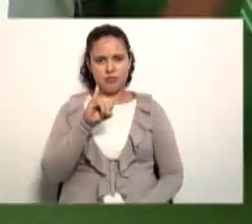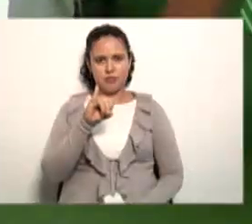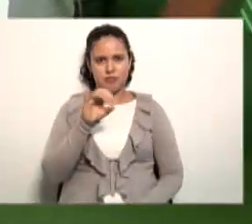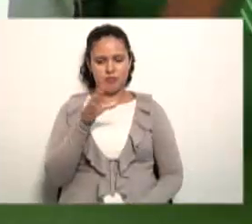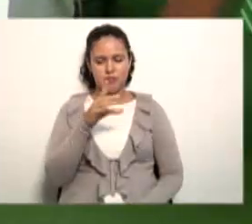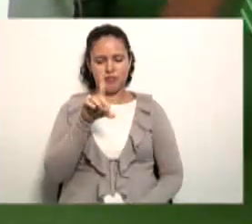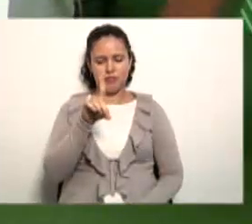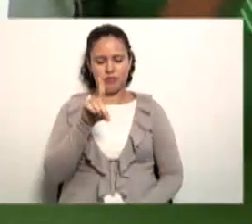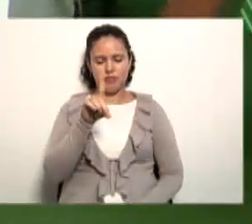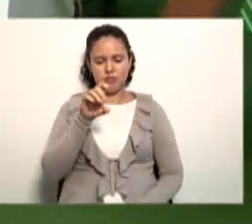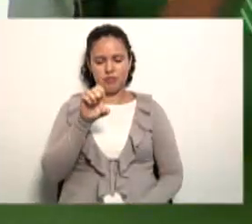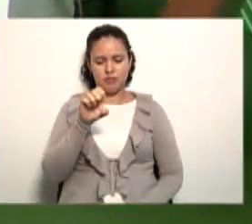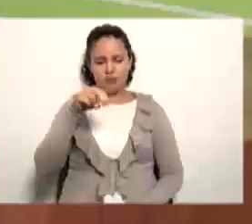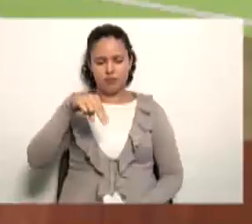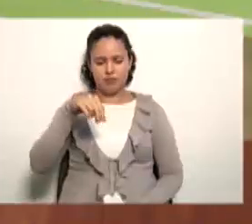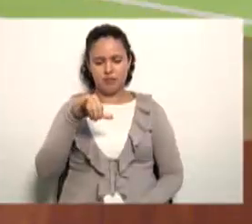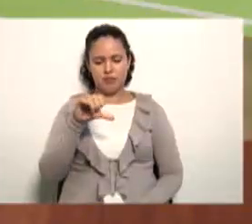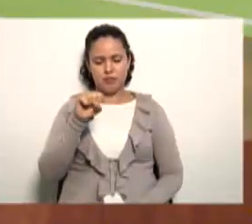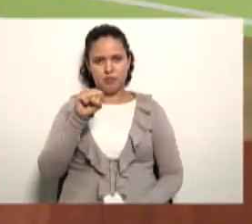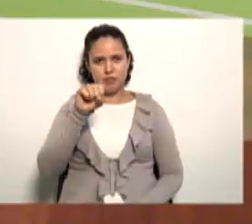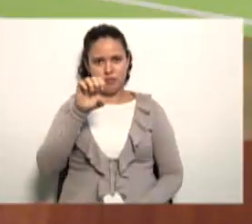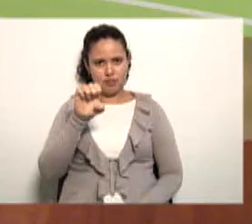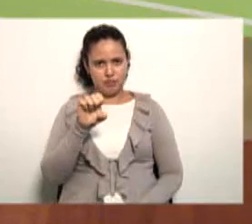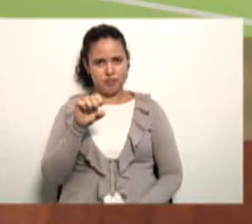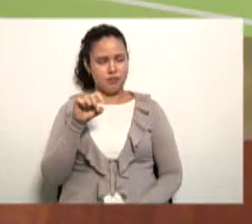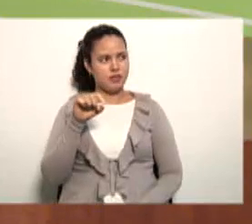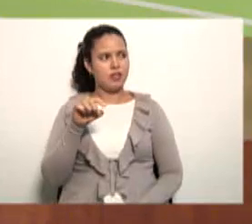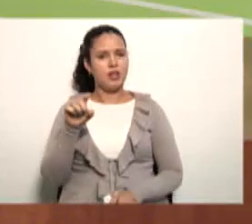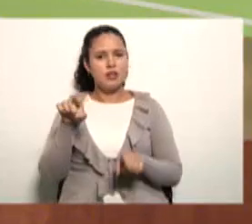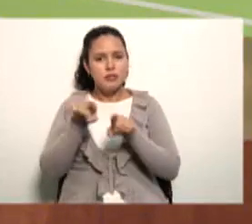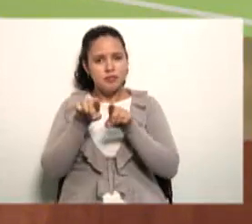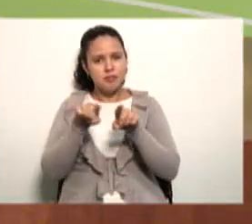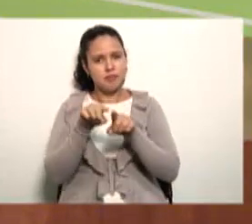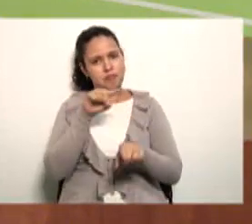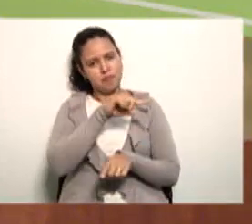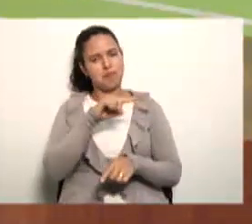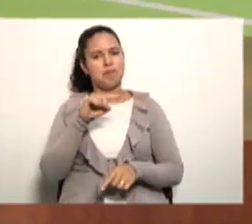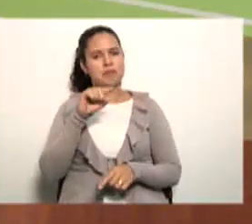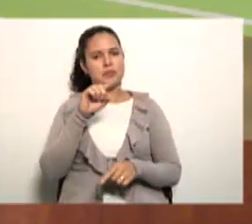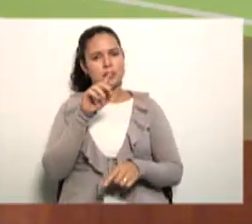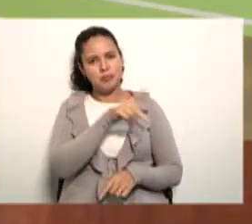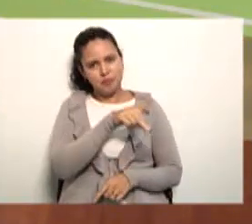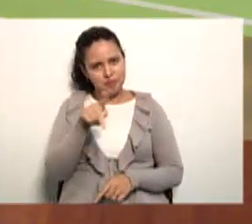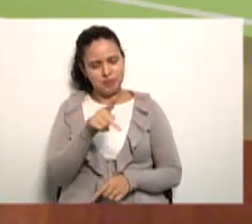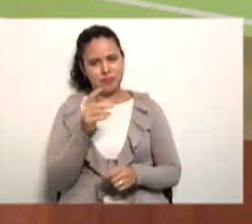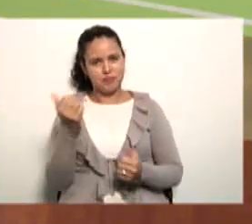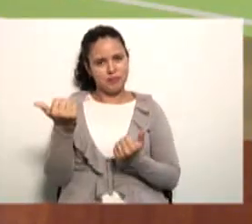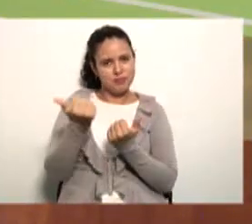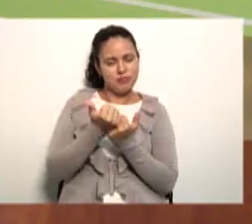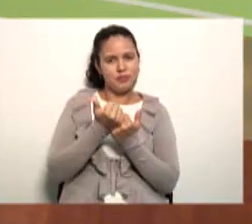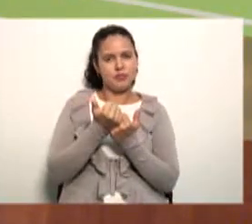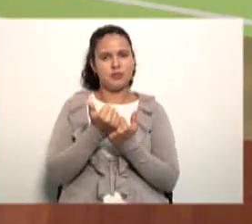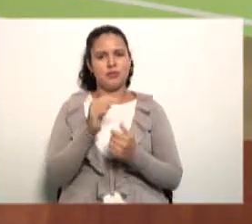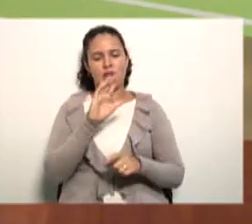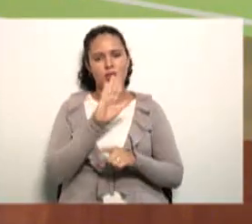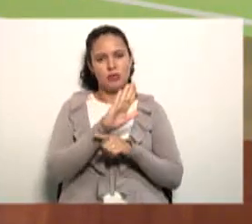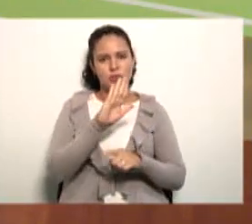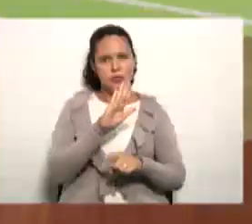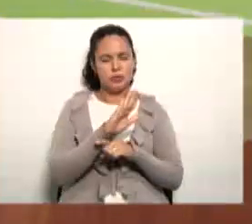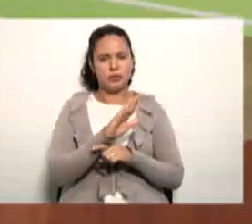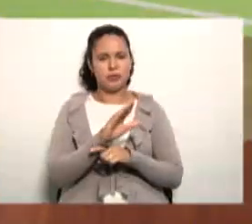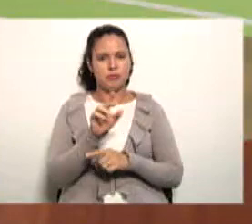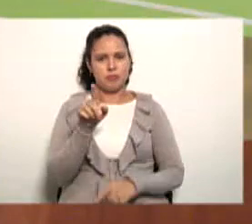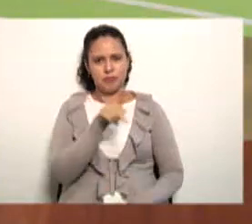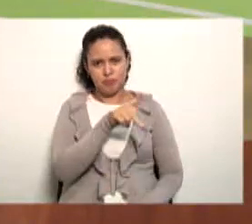professor. Tudo bom? Como vai? Mais uma vez é um prazer participar dessa sua jornada,